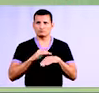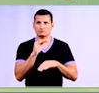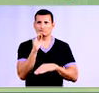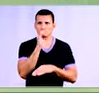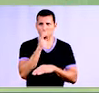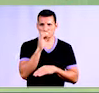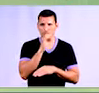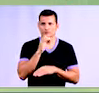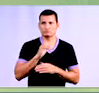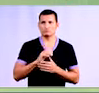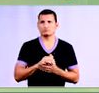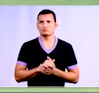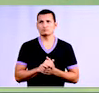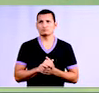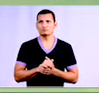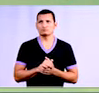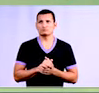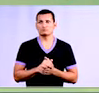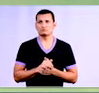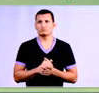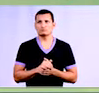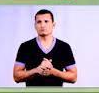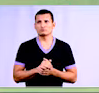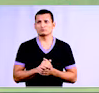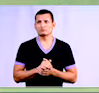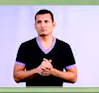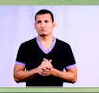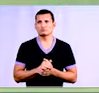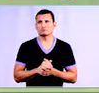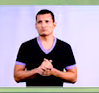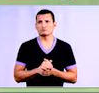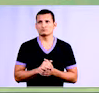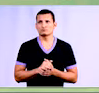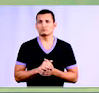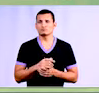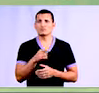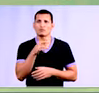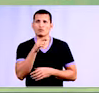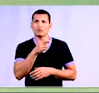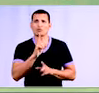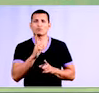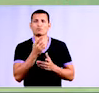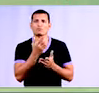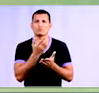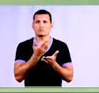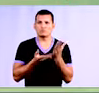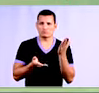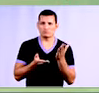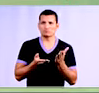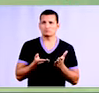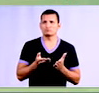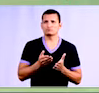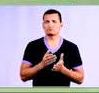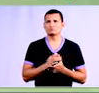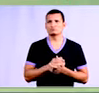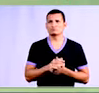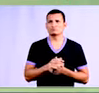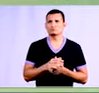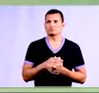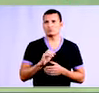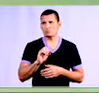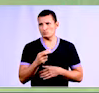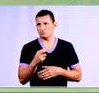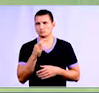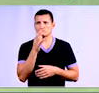rápida, ou que ele seja, para que ele não seja, como se fosse assim, perdido, tenha uma demora,